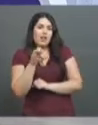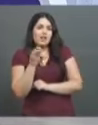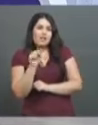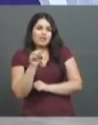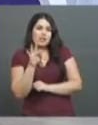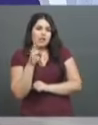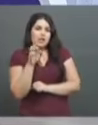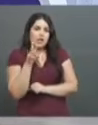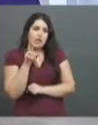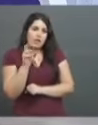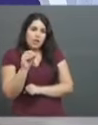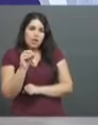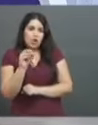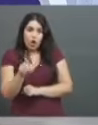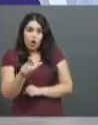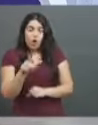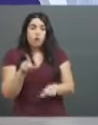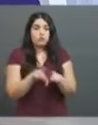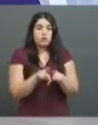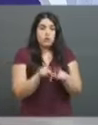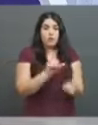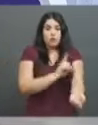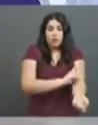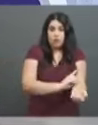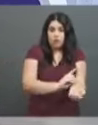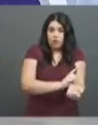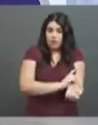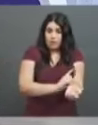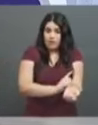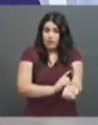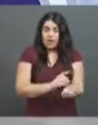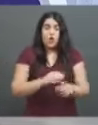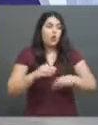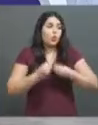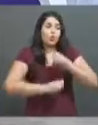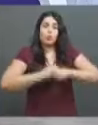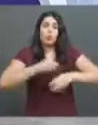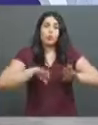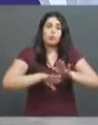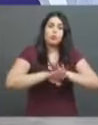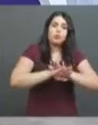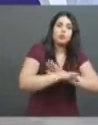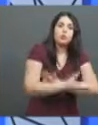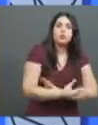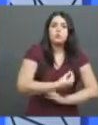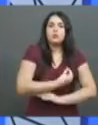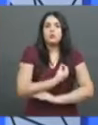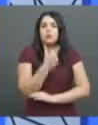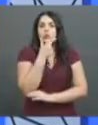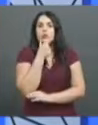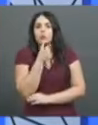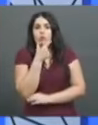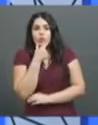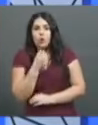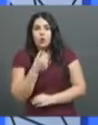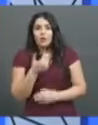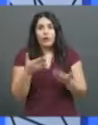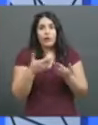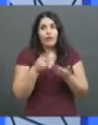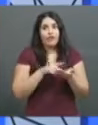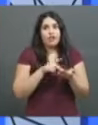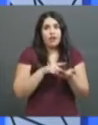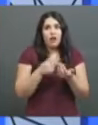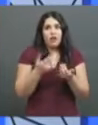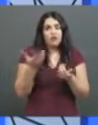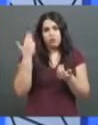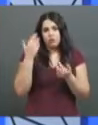diabetes. E o estilo de vida do homem, em que pese isso não ser mais tão verdade hoje em dia como foi até